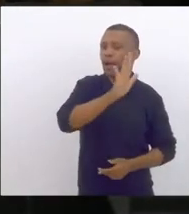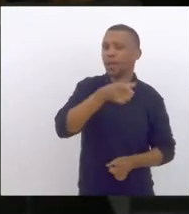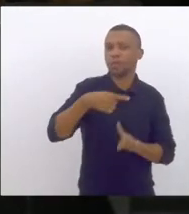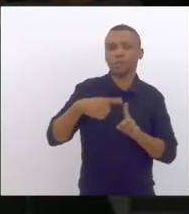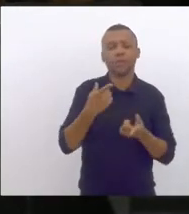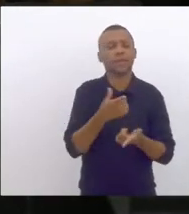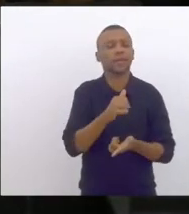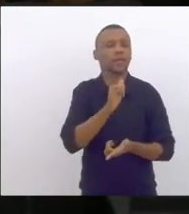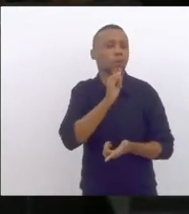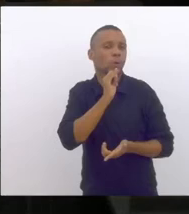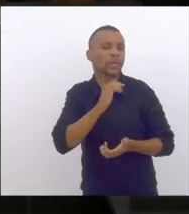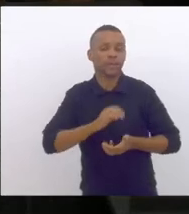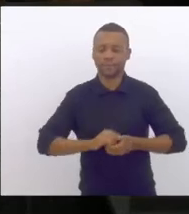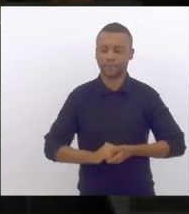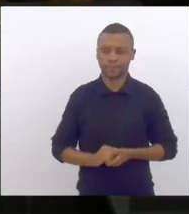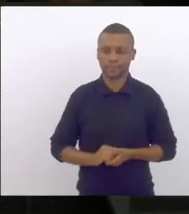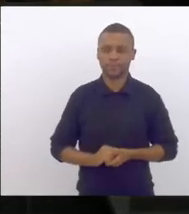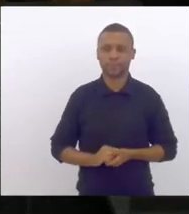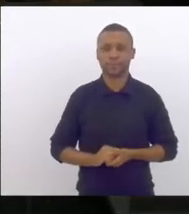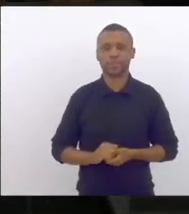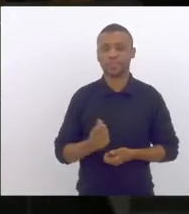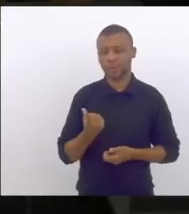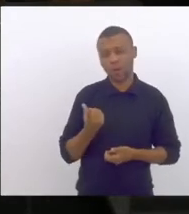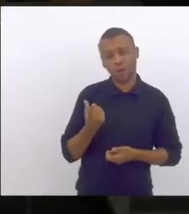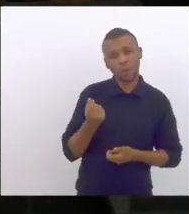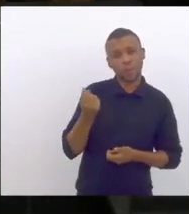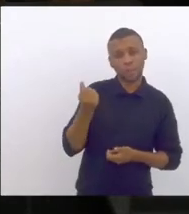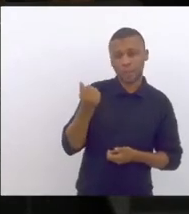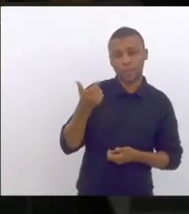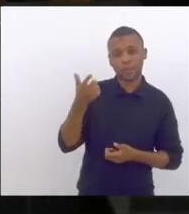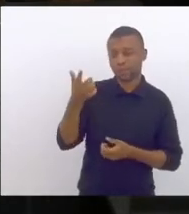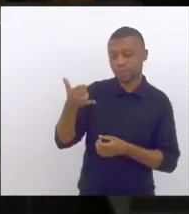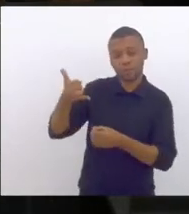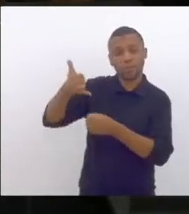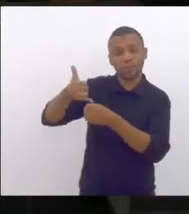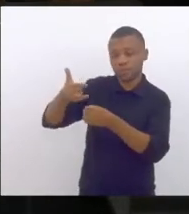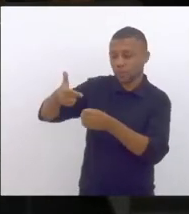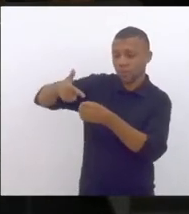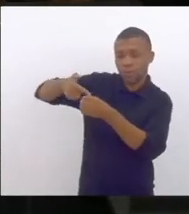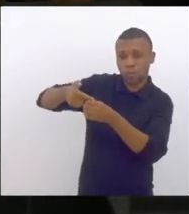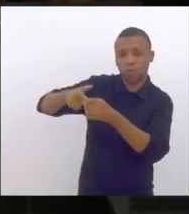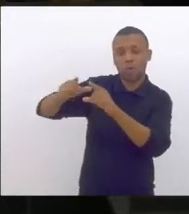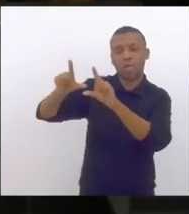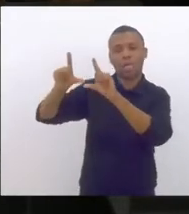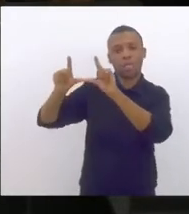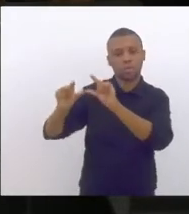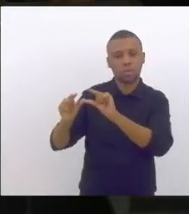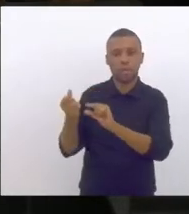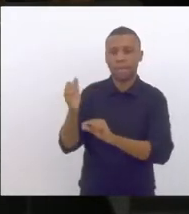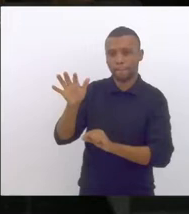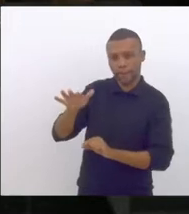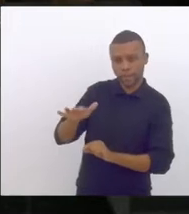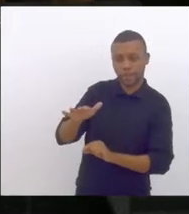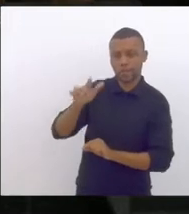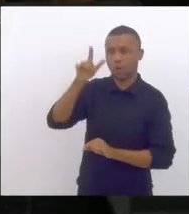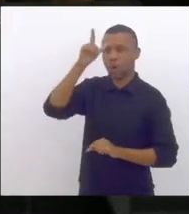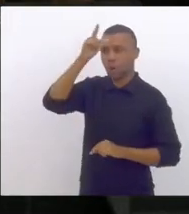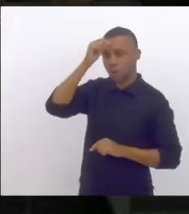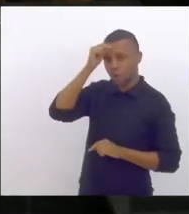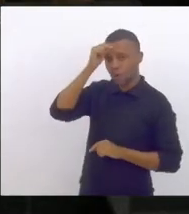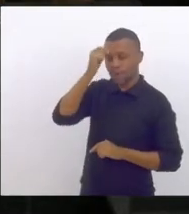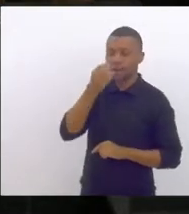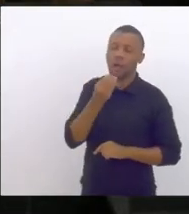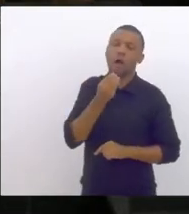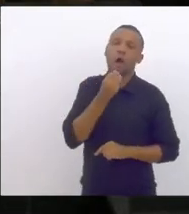alívio do preço do combustível evidentemente que a inflação do